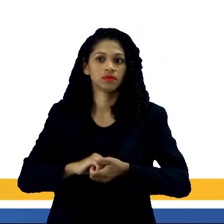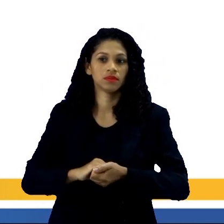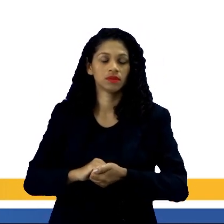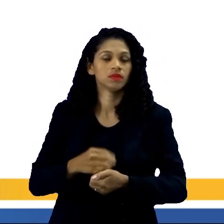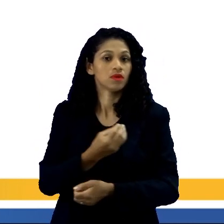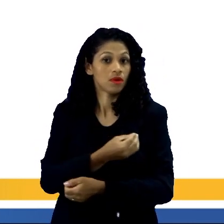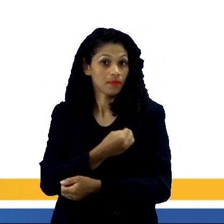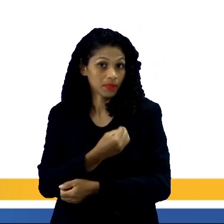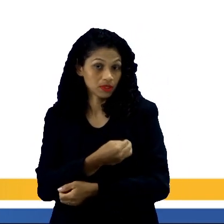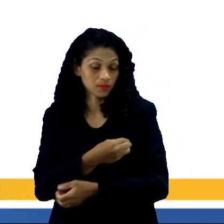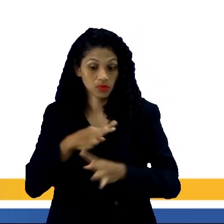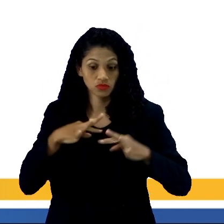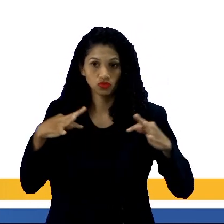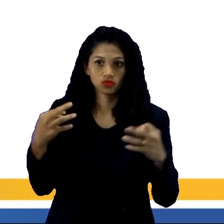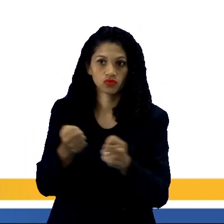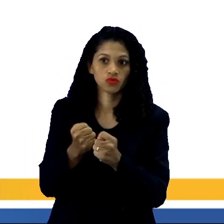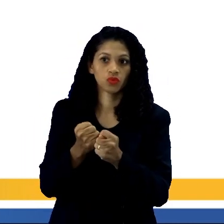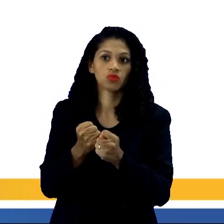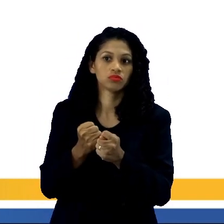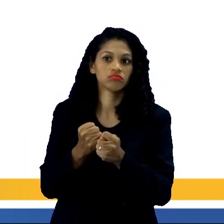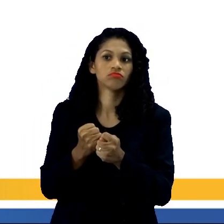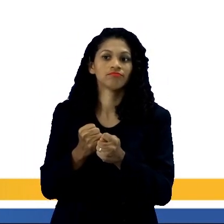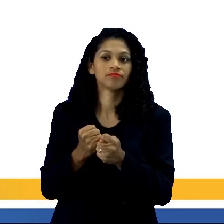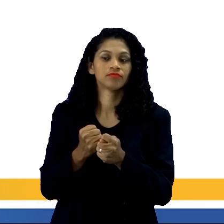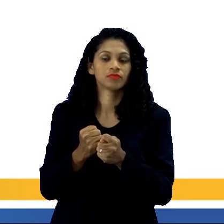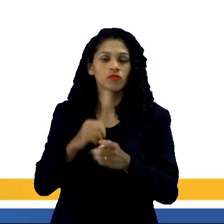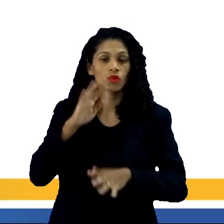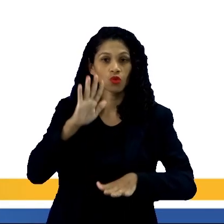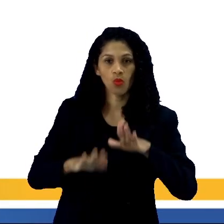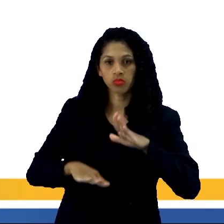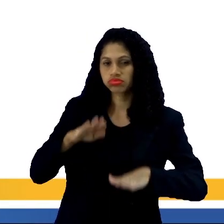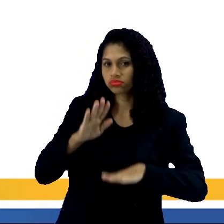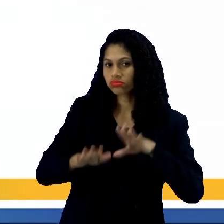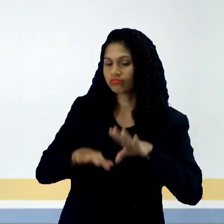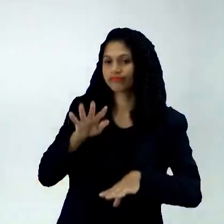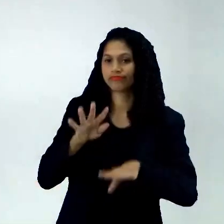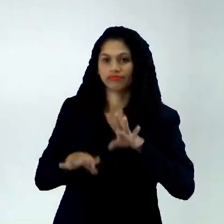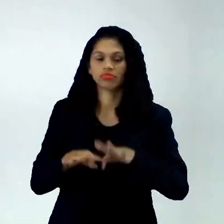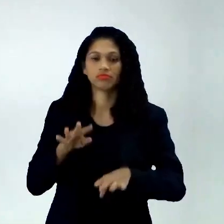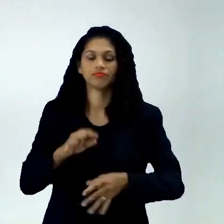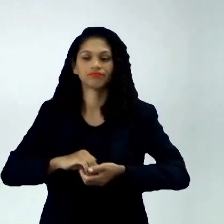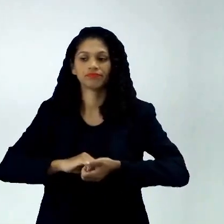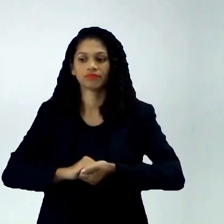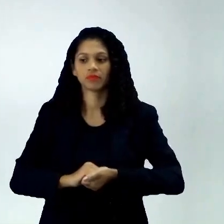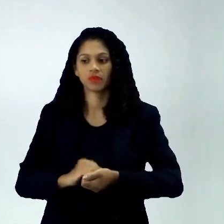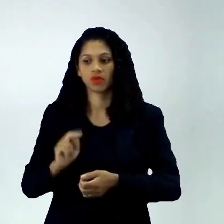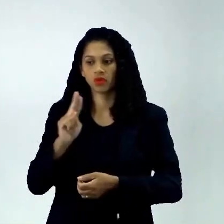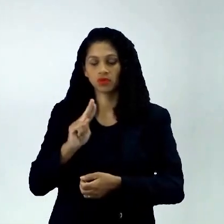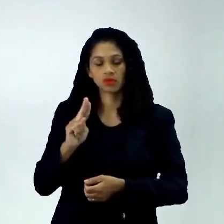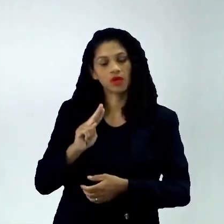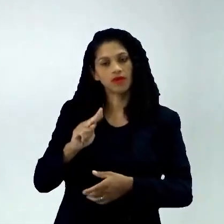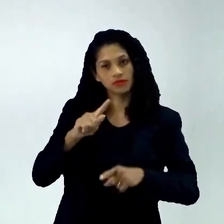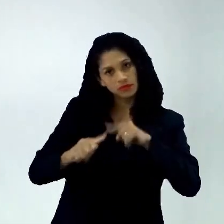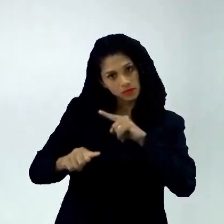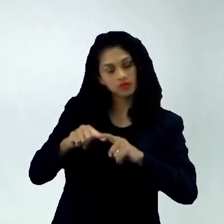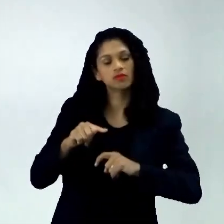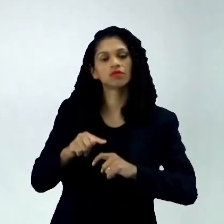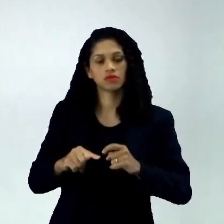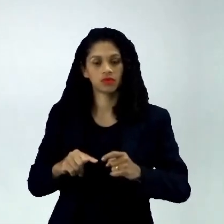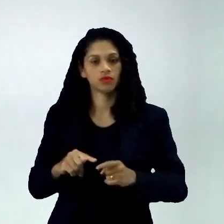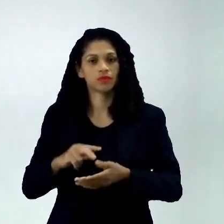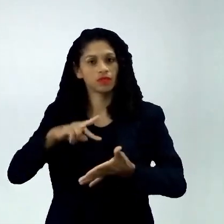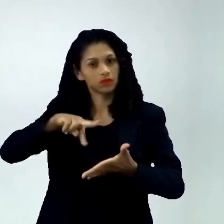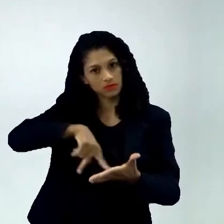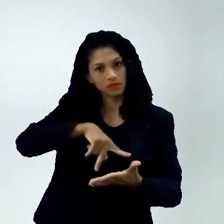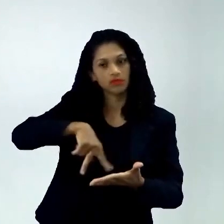de todos, músicas produzidas pelo som de instrumentos de percussão e batuques de tambores. Então aqui a gente tem as características, que